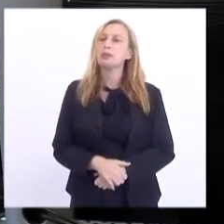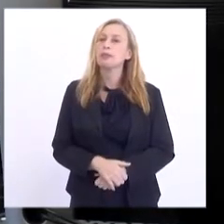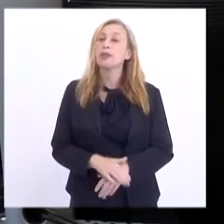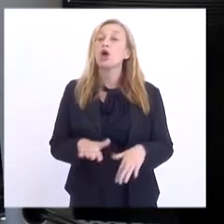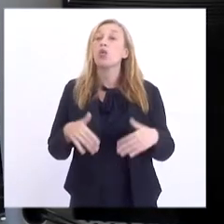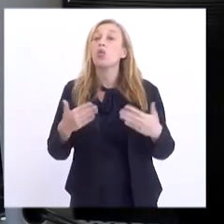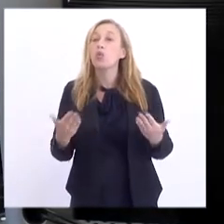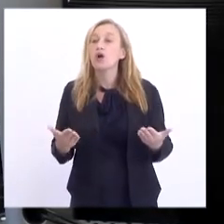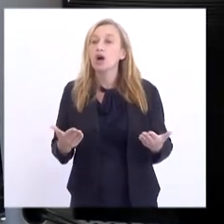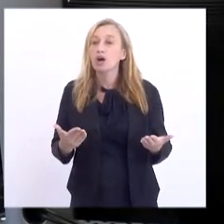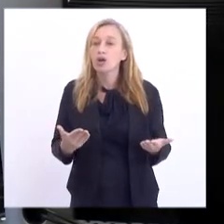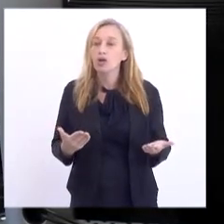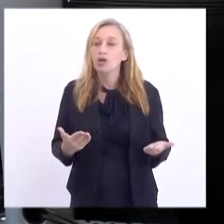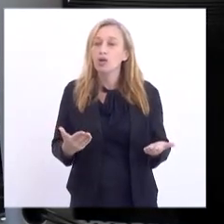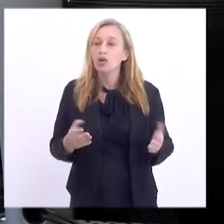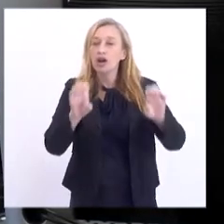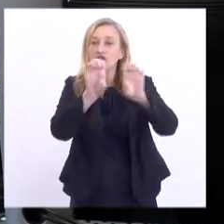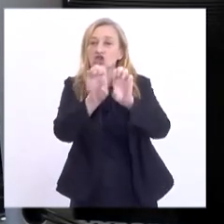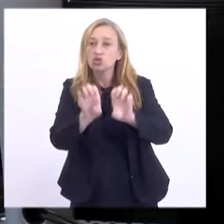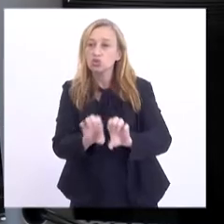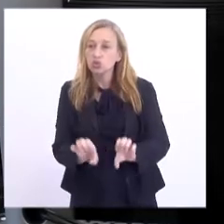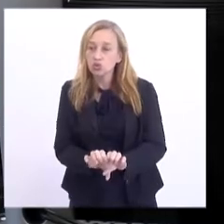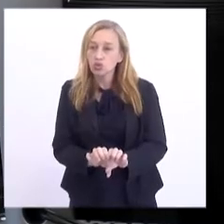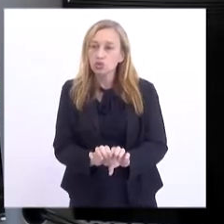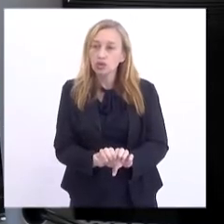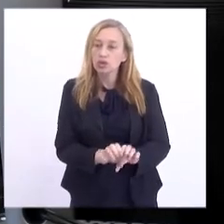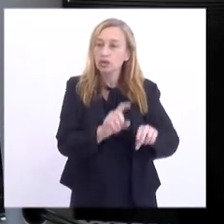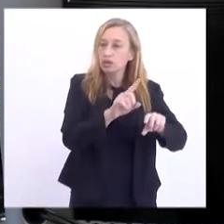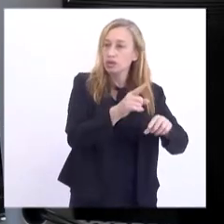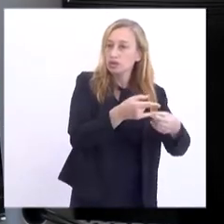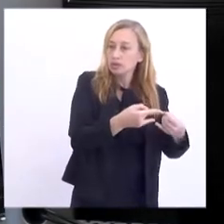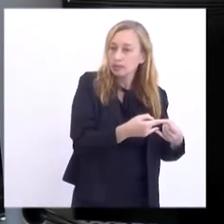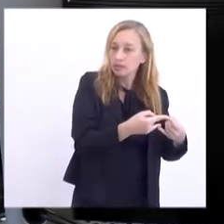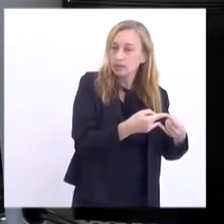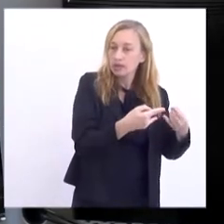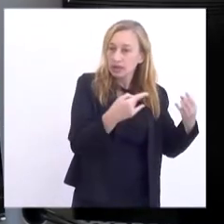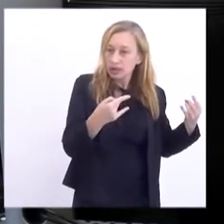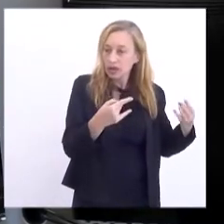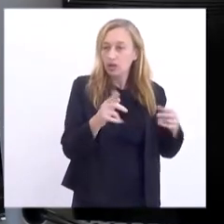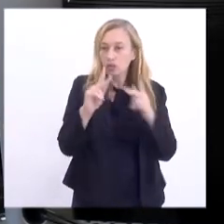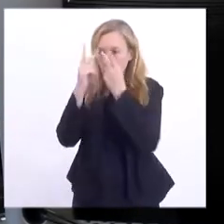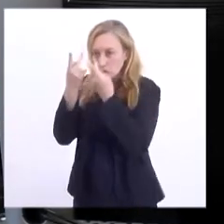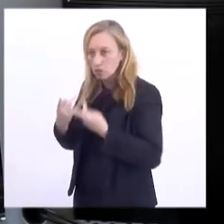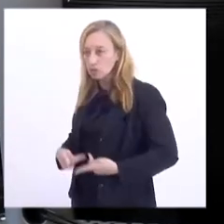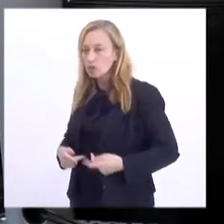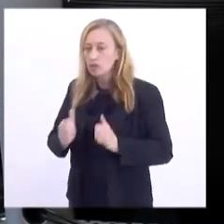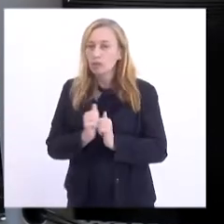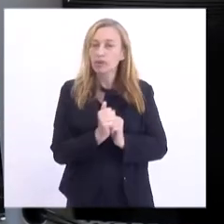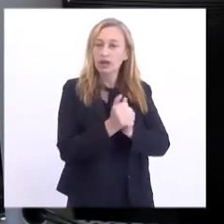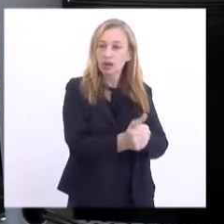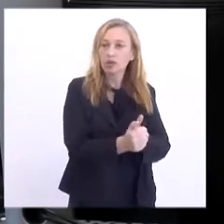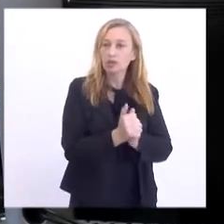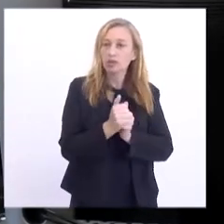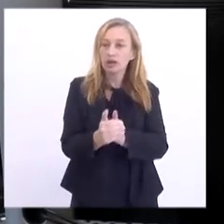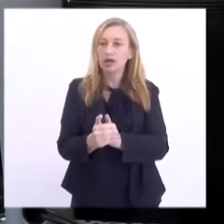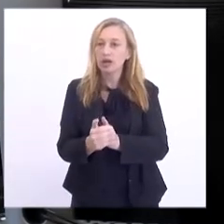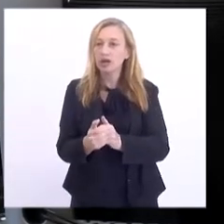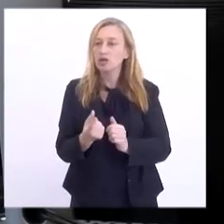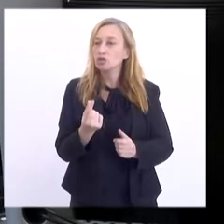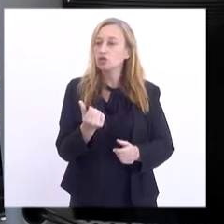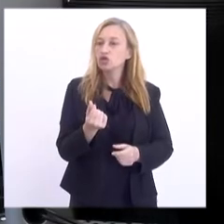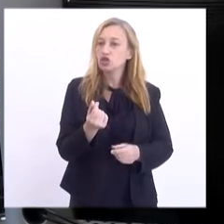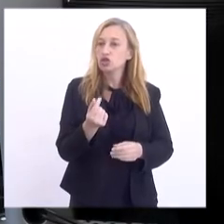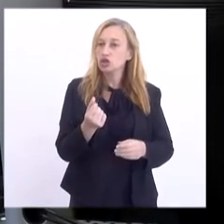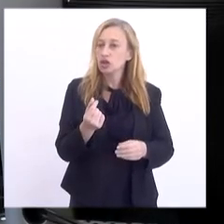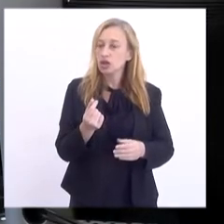Quais as condições estruturais tanto material e humana para acompanhar essas movimentações de